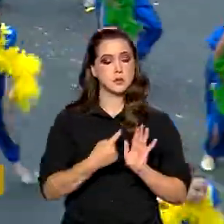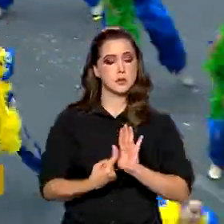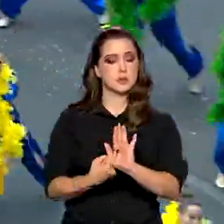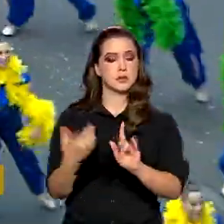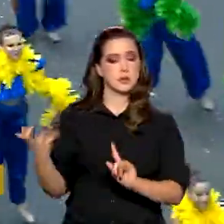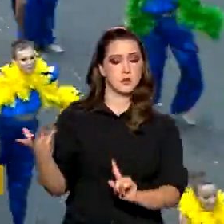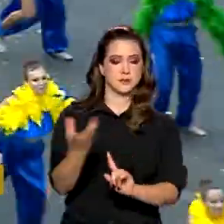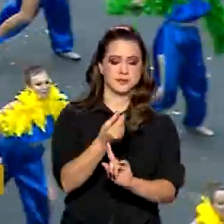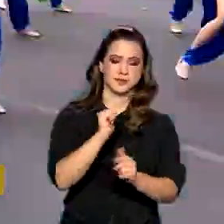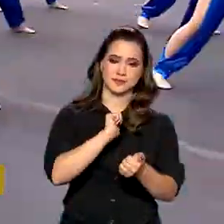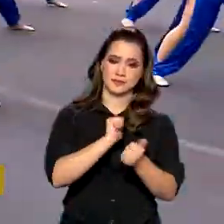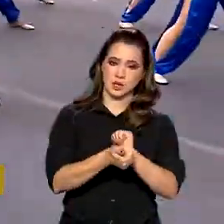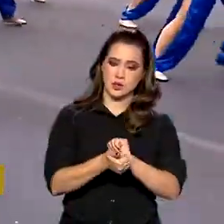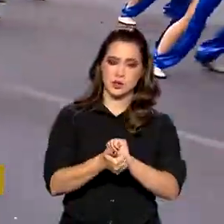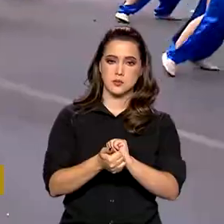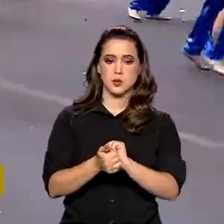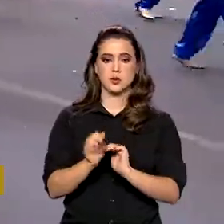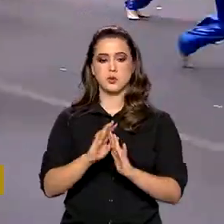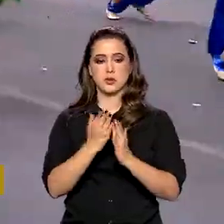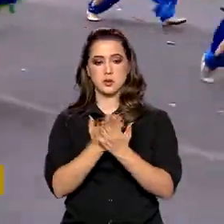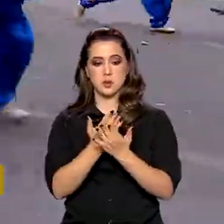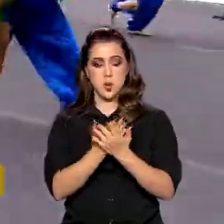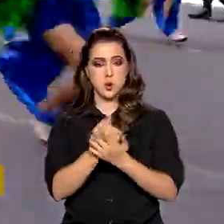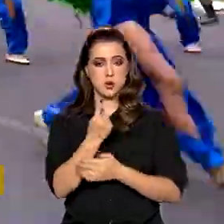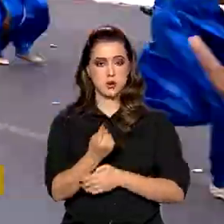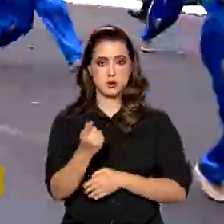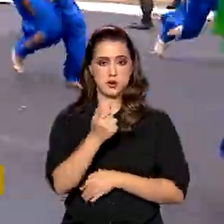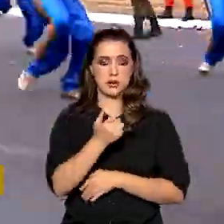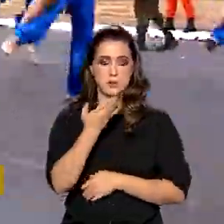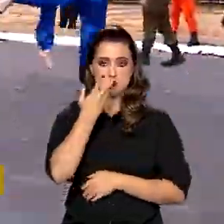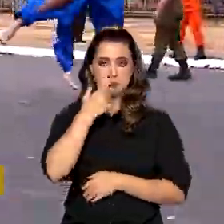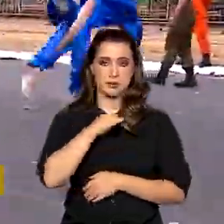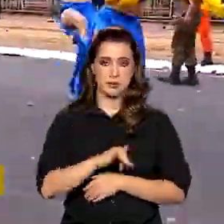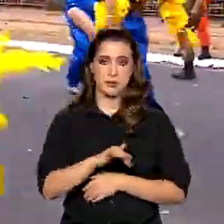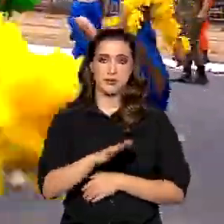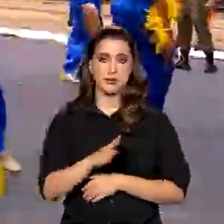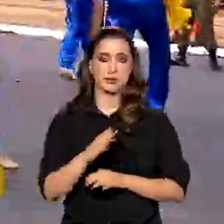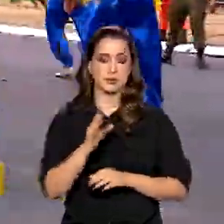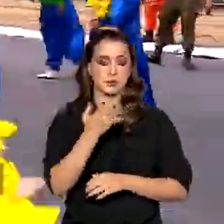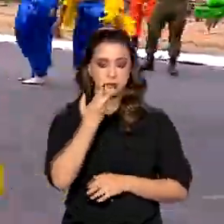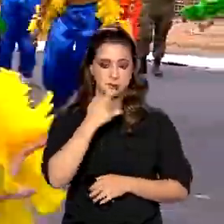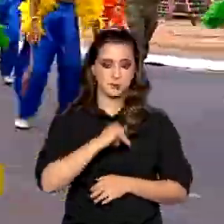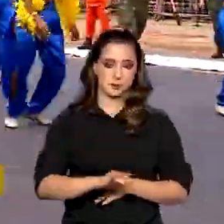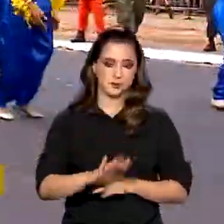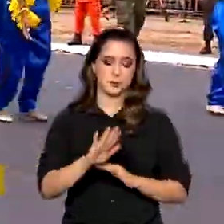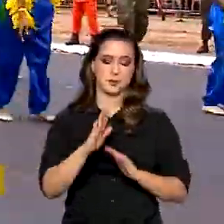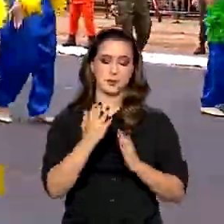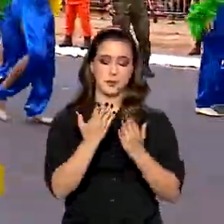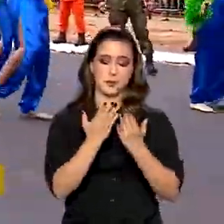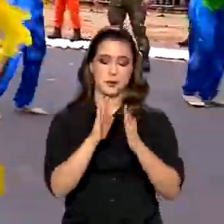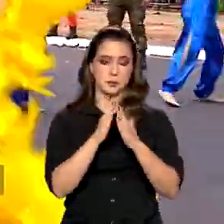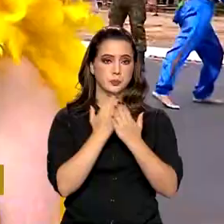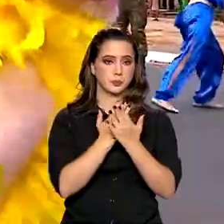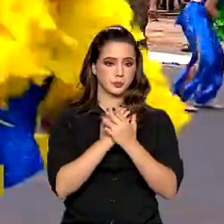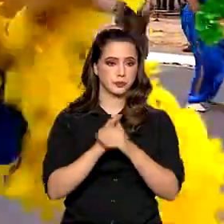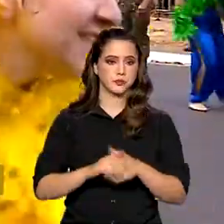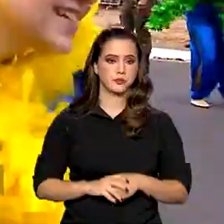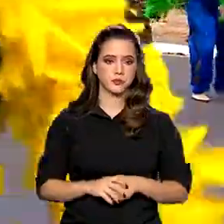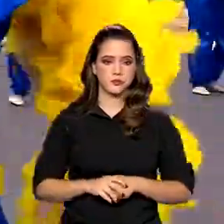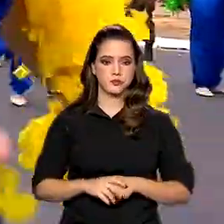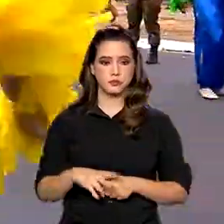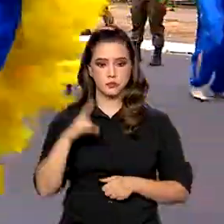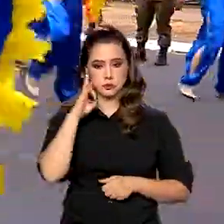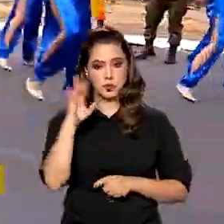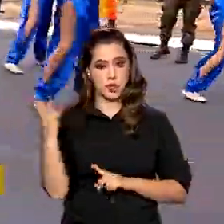alcance das crianças e adolescentes da Secretaria de Estado de Educação. A banda musical Arte Jovem faz parte de um